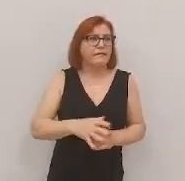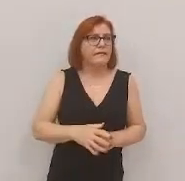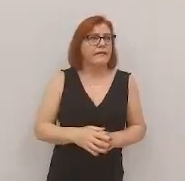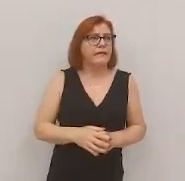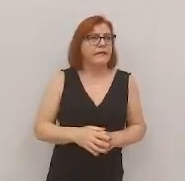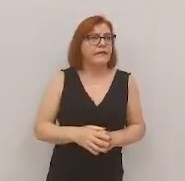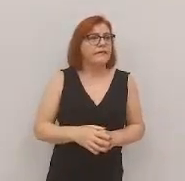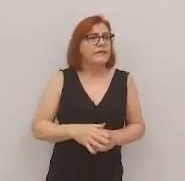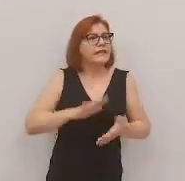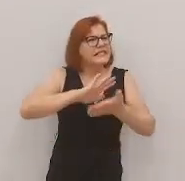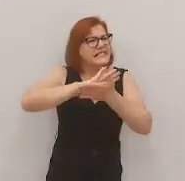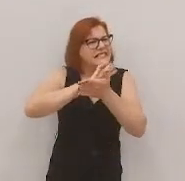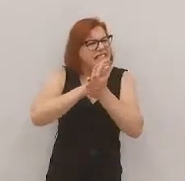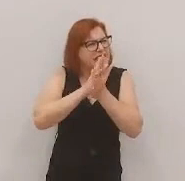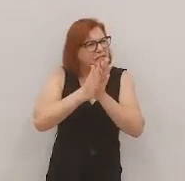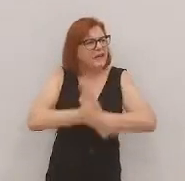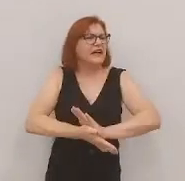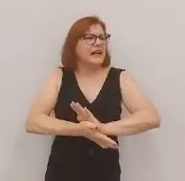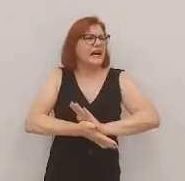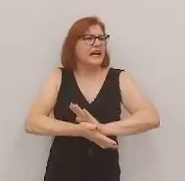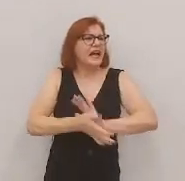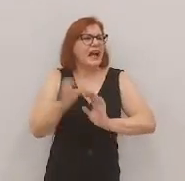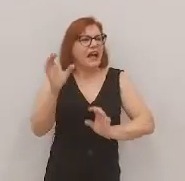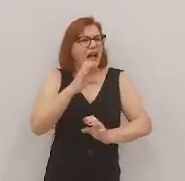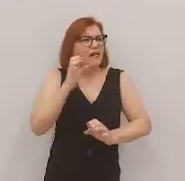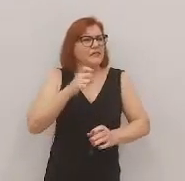e o Deus da paz esmagará em breve